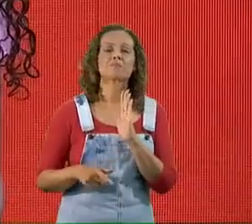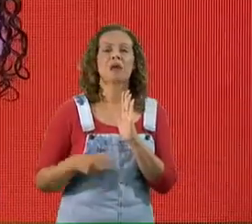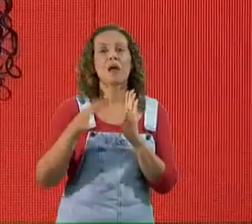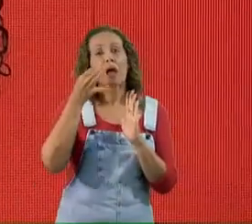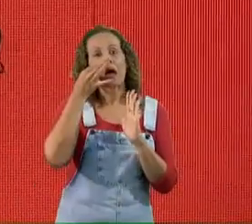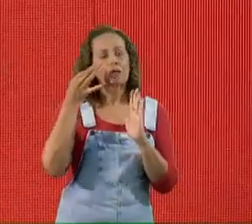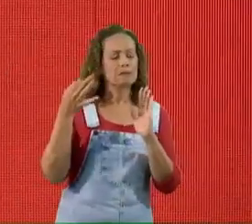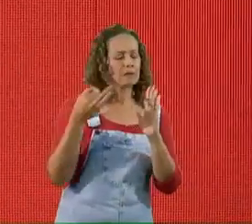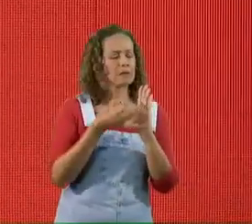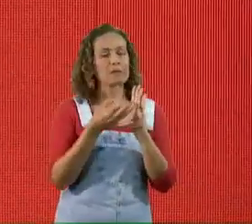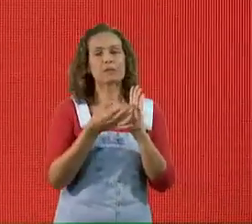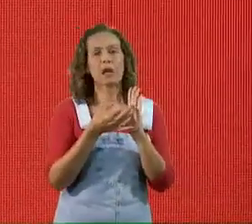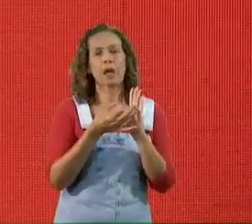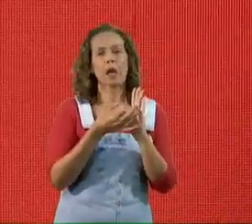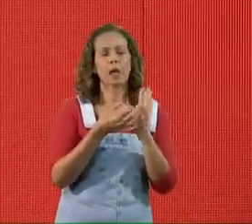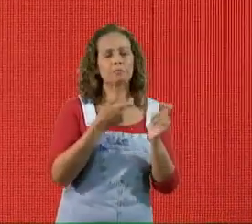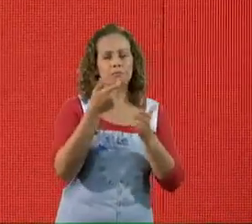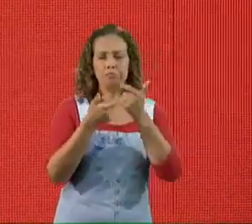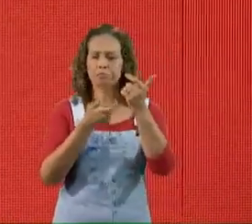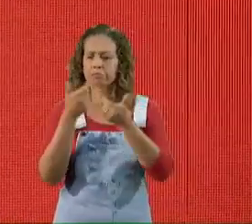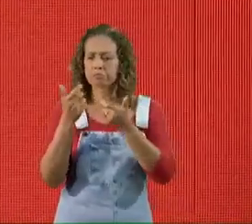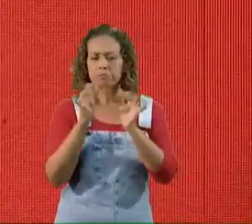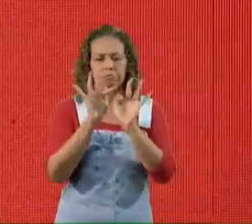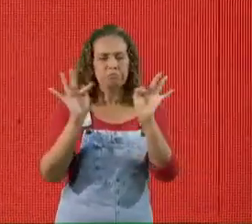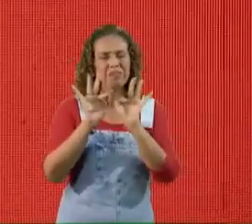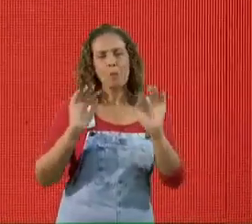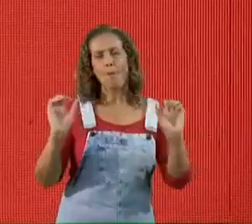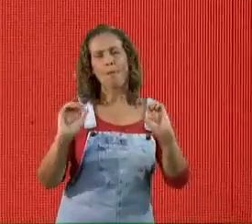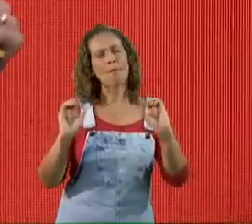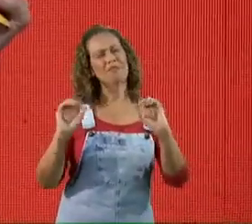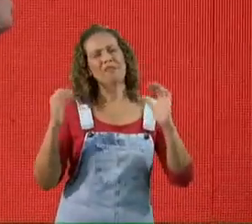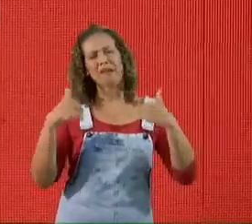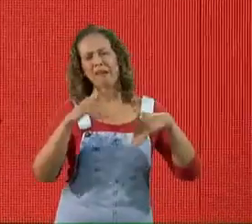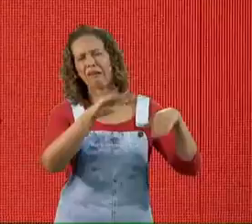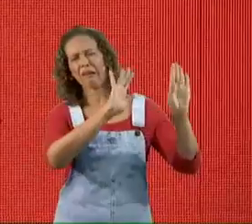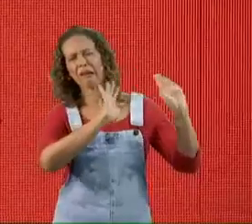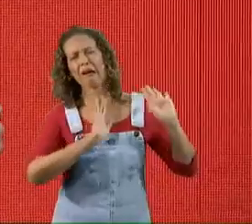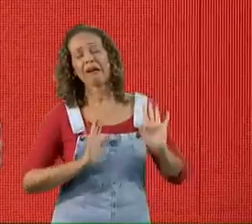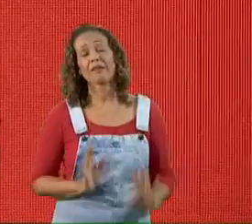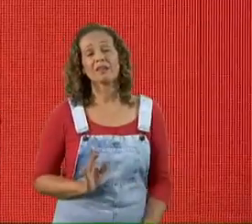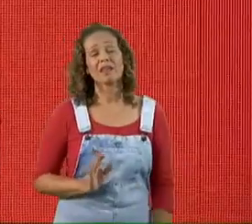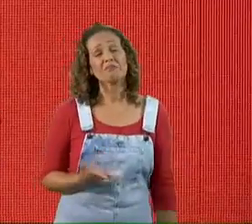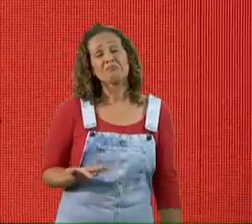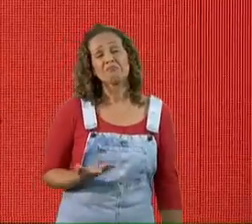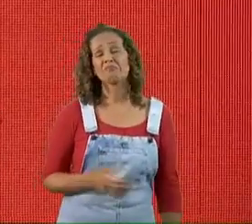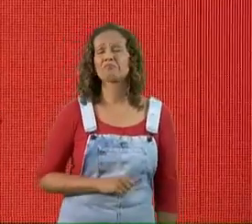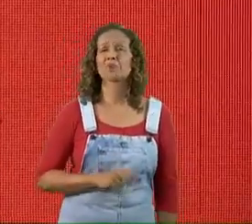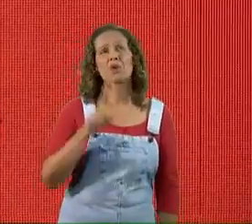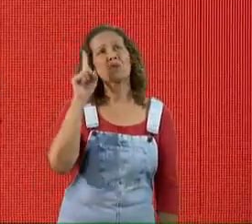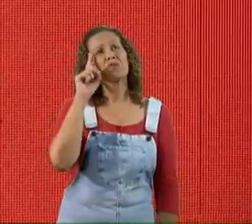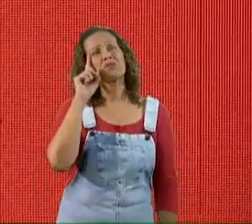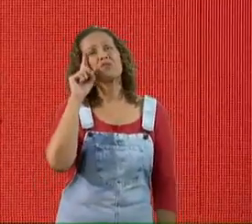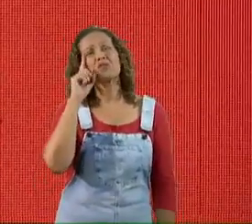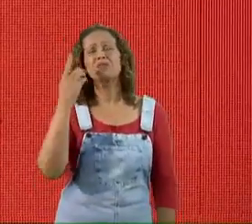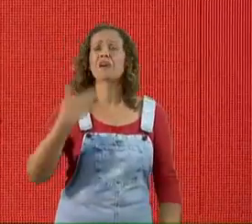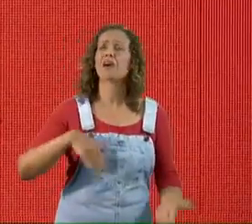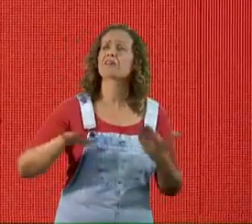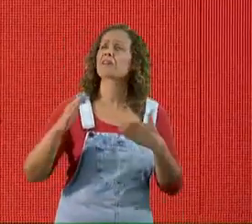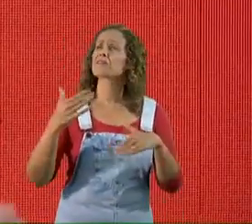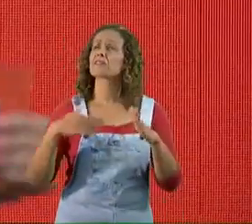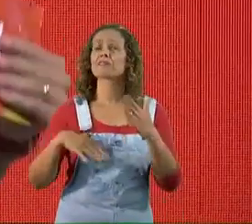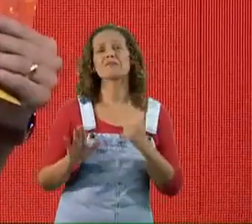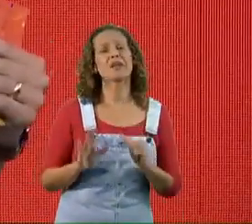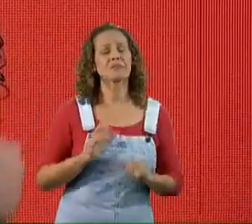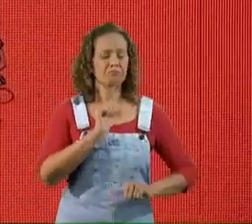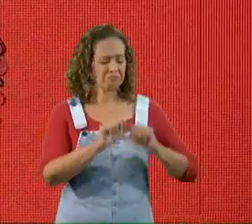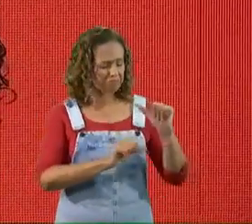prestamos atenção em cada fala, em cada palavra, né? E vamos deixando assim, e os dias vão passando, e nós não temos uma mudança de